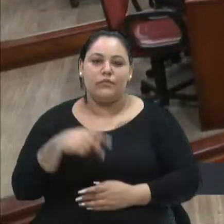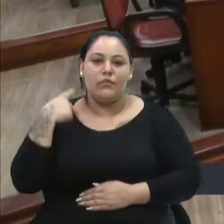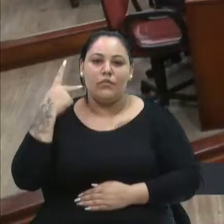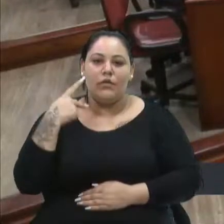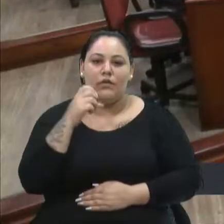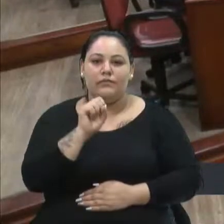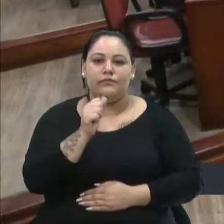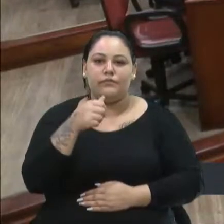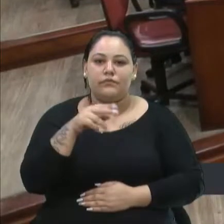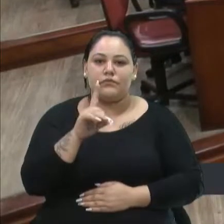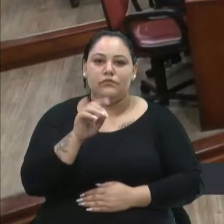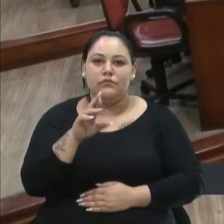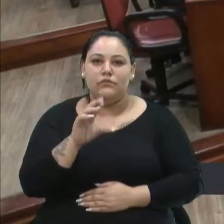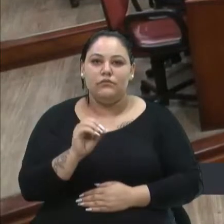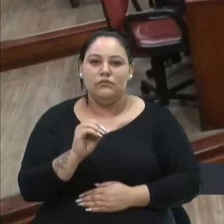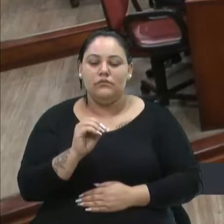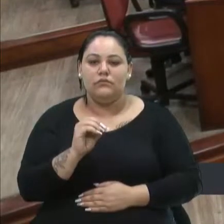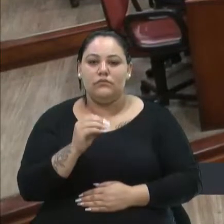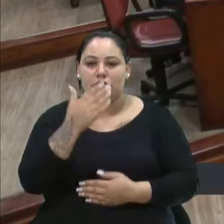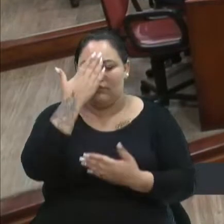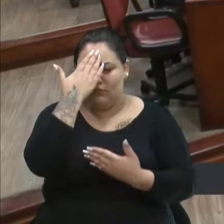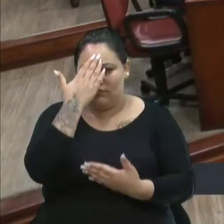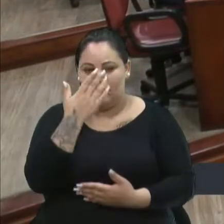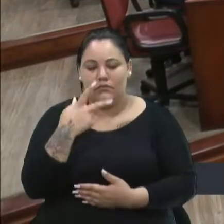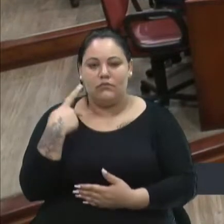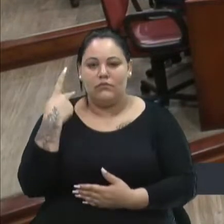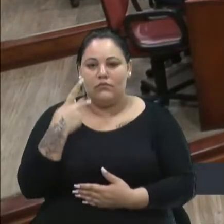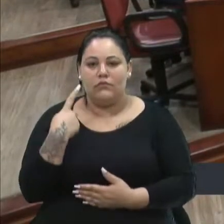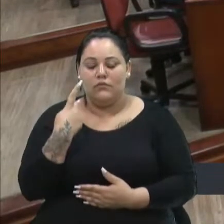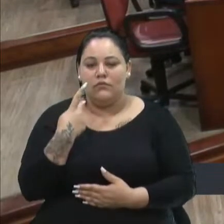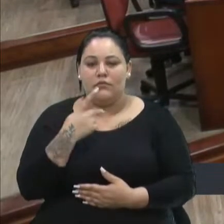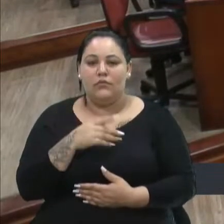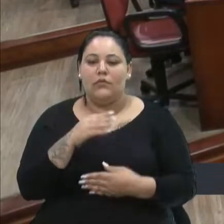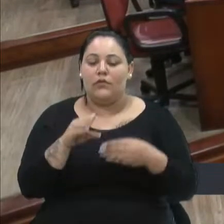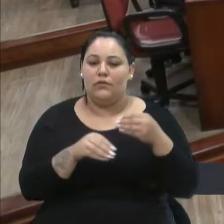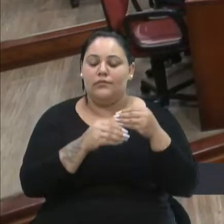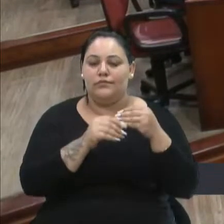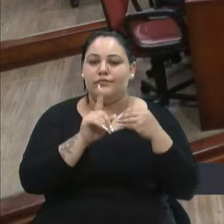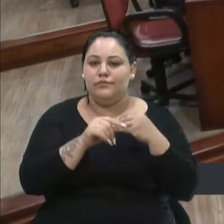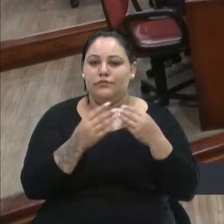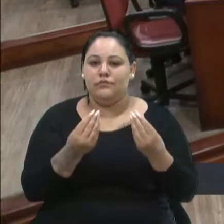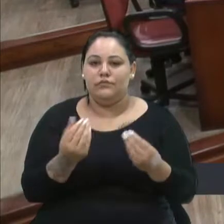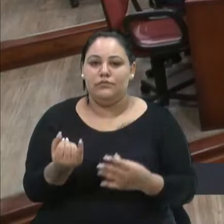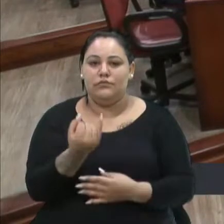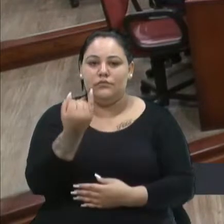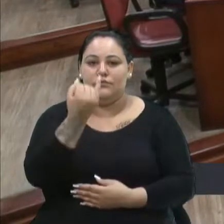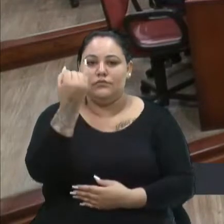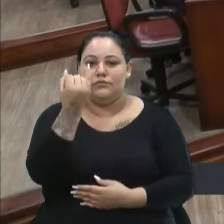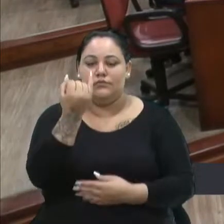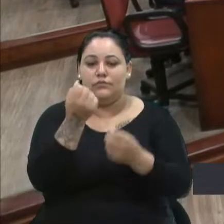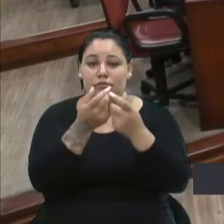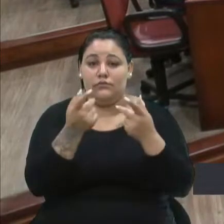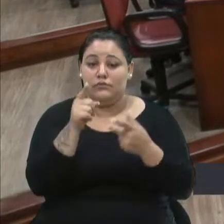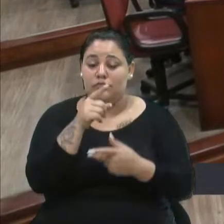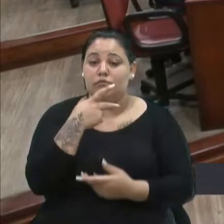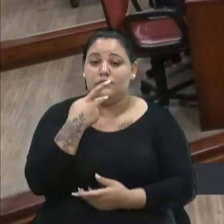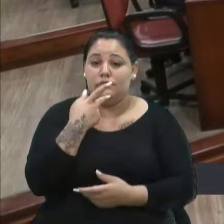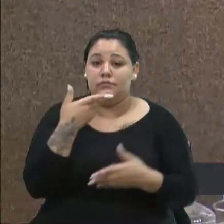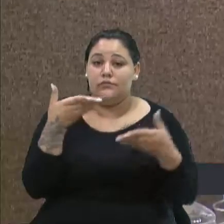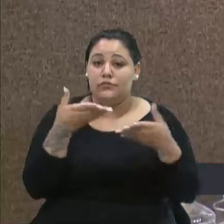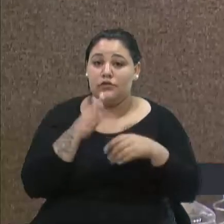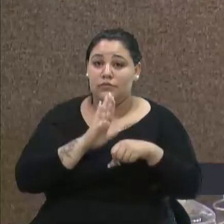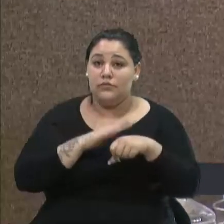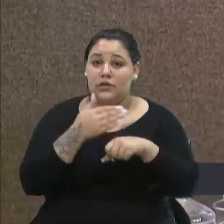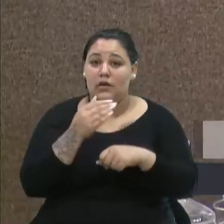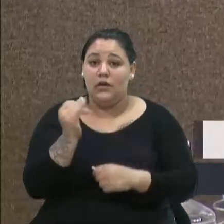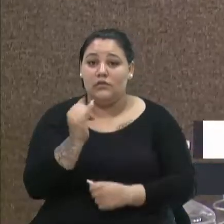Obrigado pela parte, vereador Velocino. E é muito importante o que o senhor está trazendo aqui hoje. E mais importante